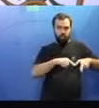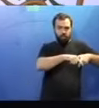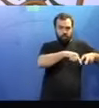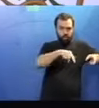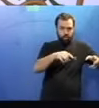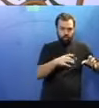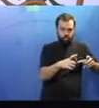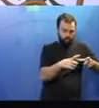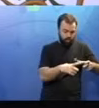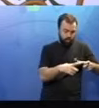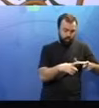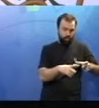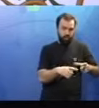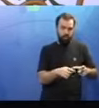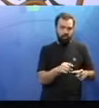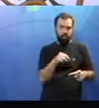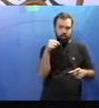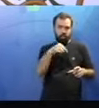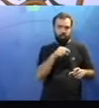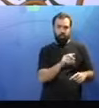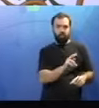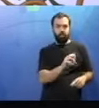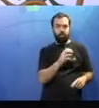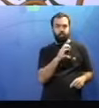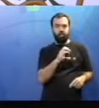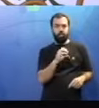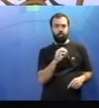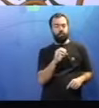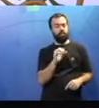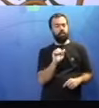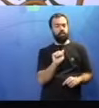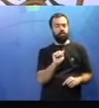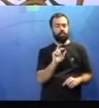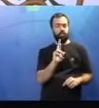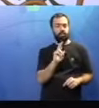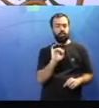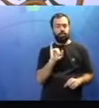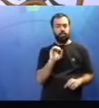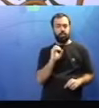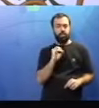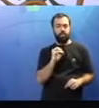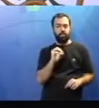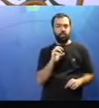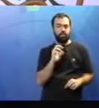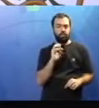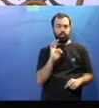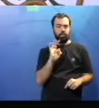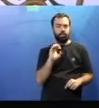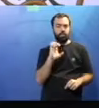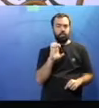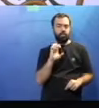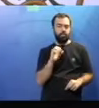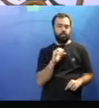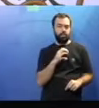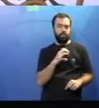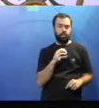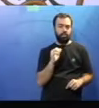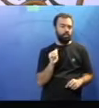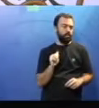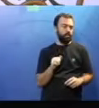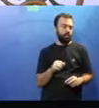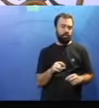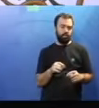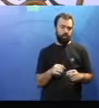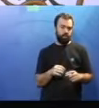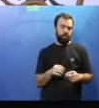carioteca. E percebam que tem várias organelas com membranas aqui. Aqui não tem. Dentre essas organelas, eu vou citar essa